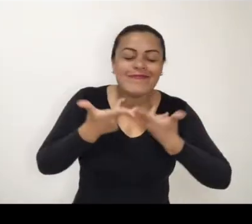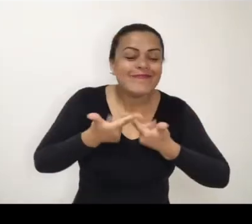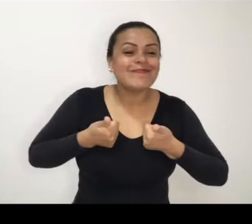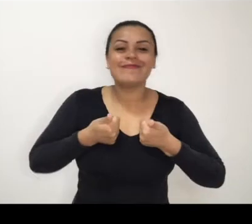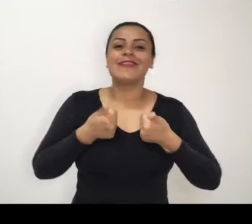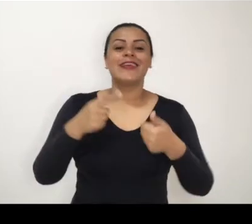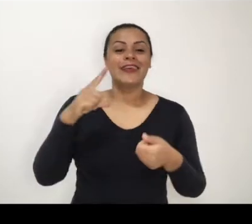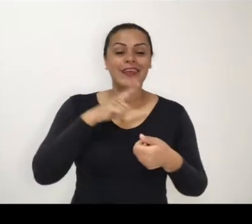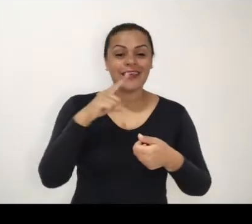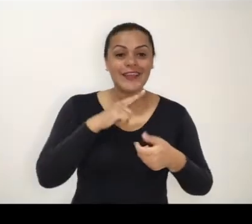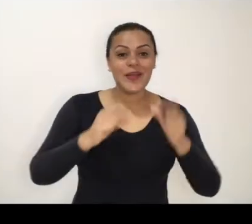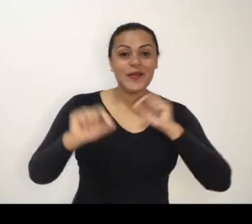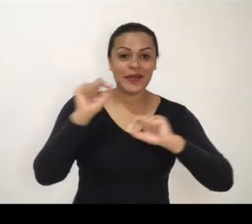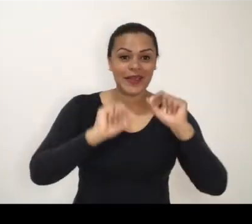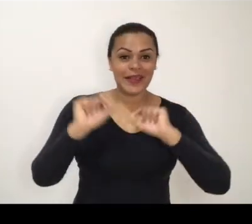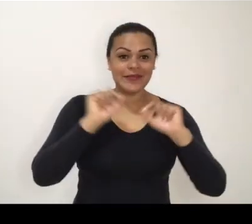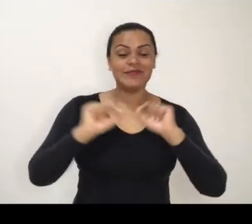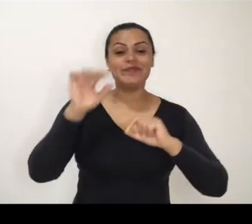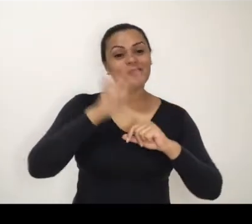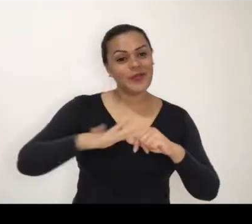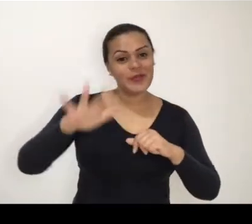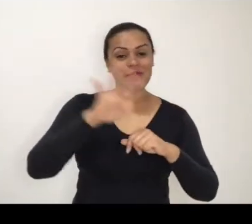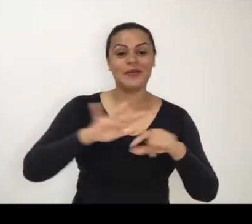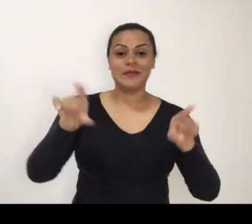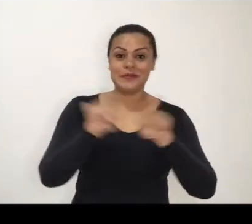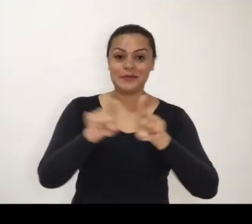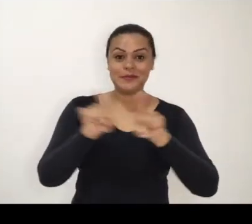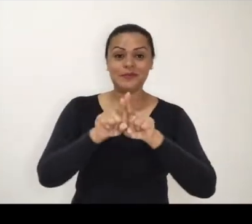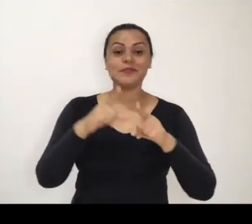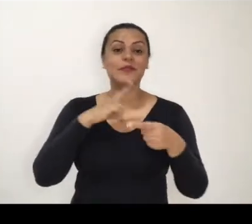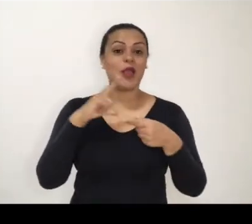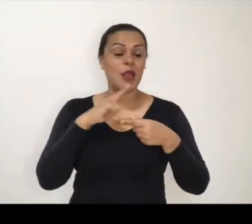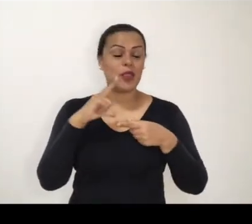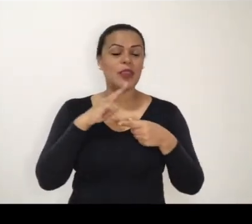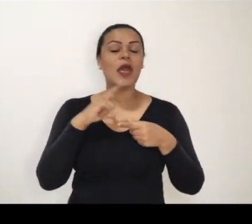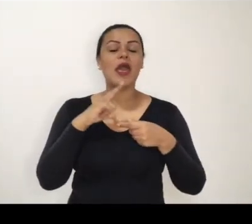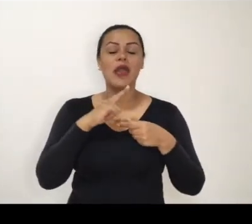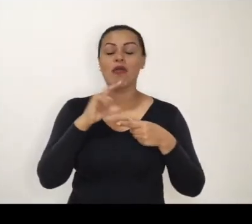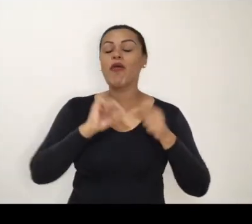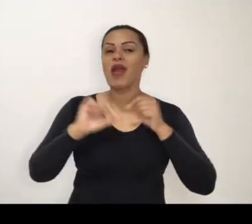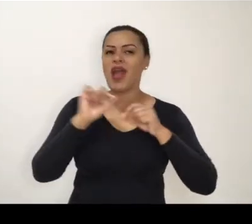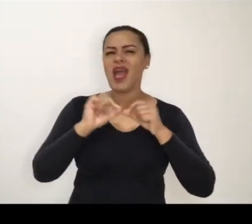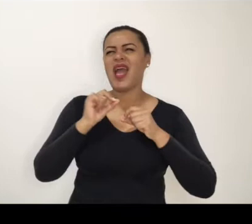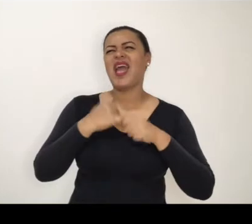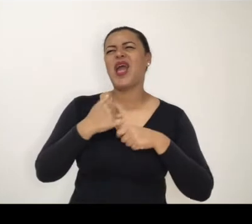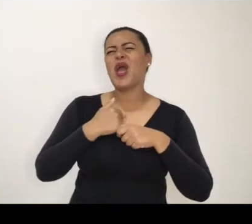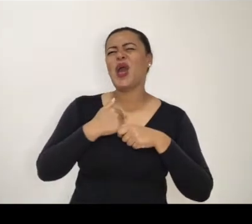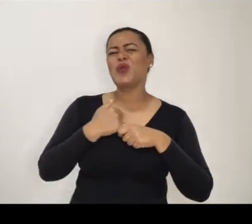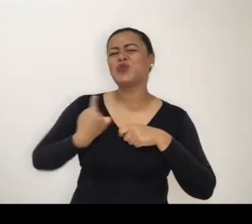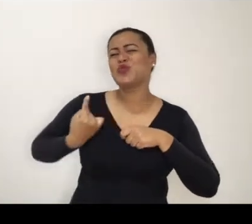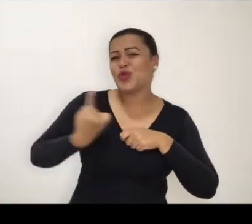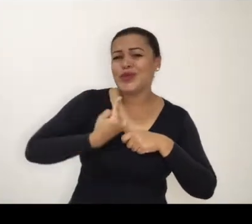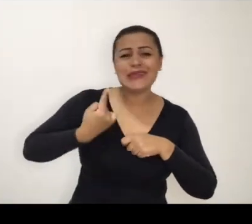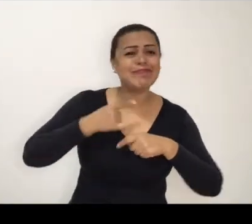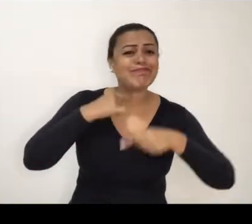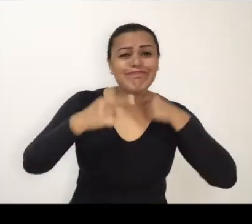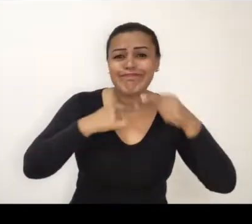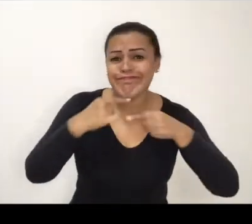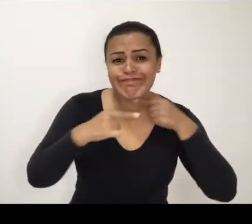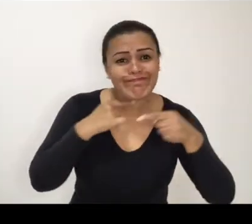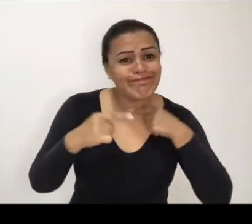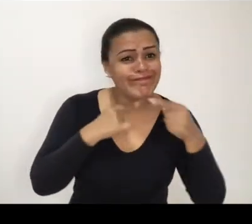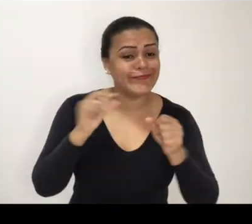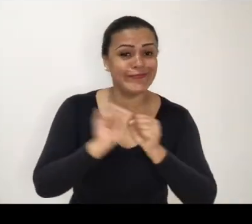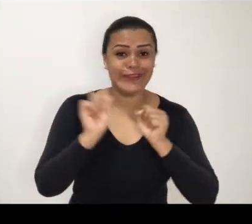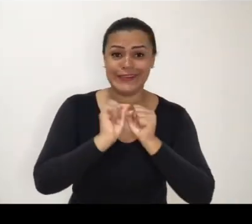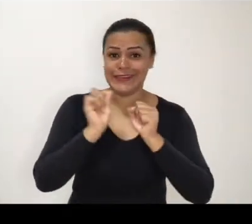um outro modo tinha aberto espaço também. Eu tenho uma baita dificuldade de fazer coisas sozinha, assim, eu me sinto bem